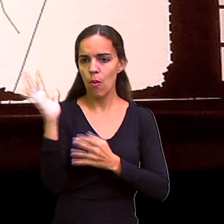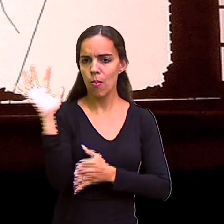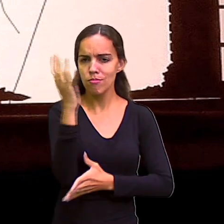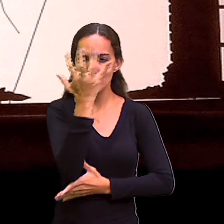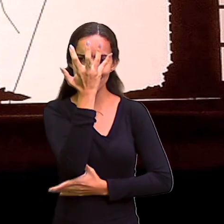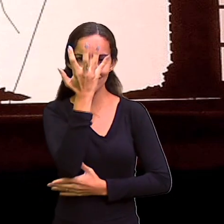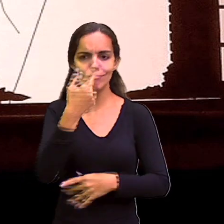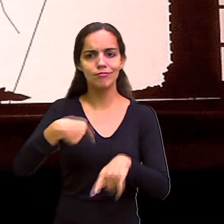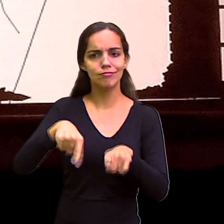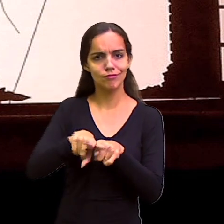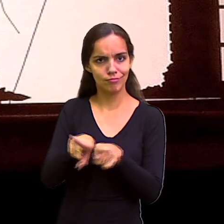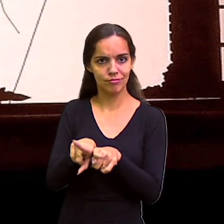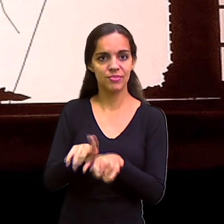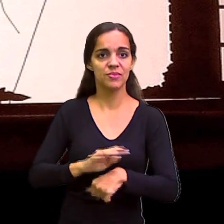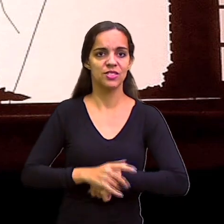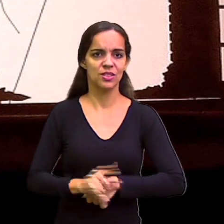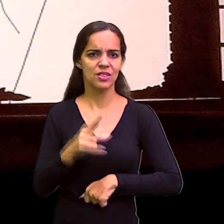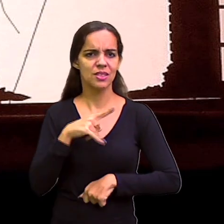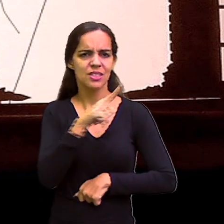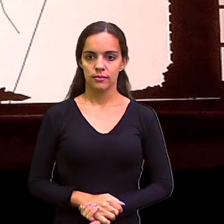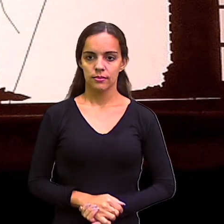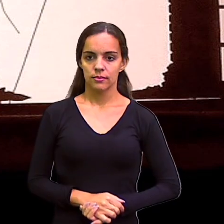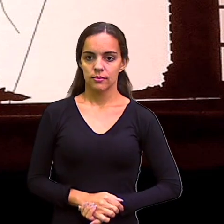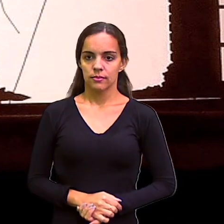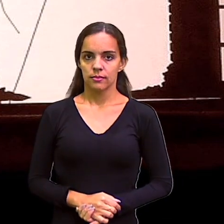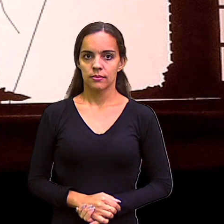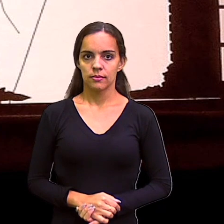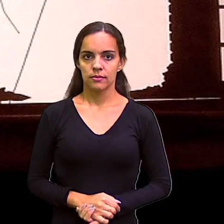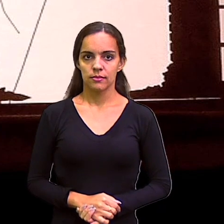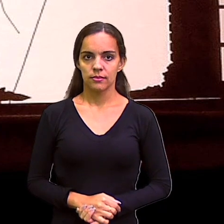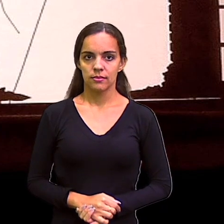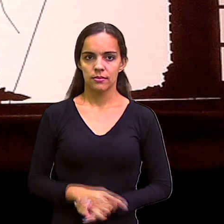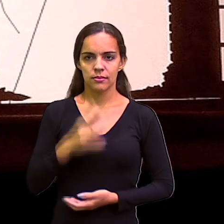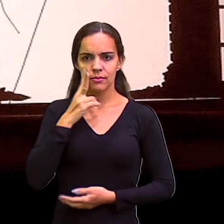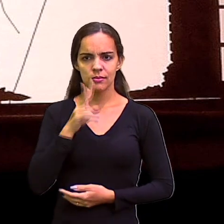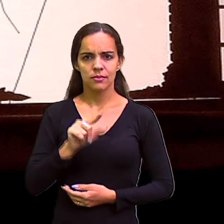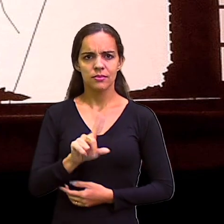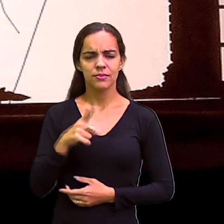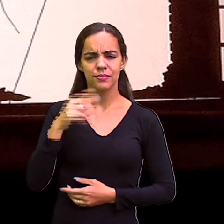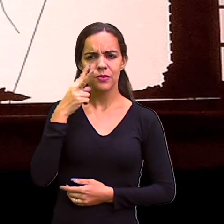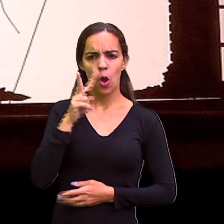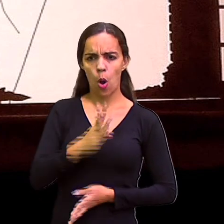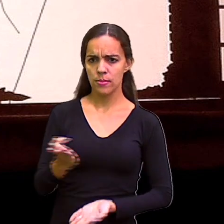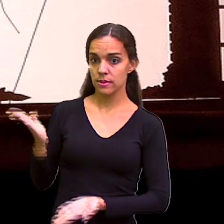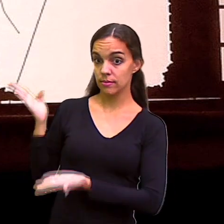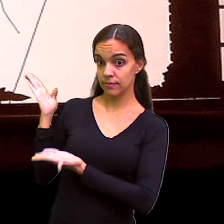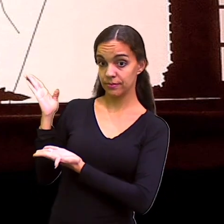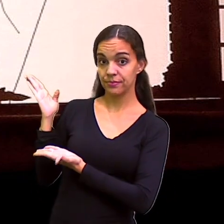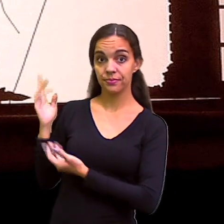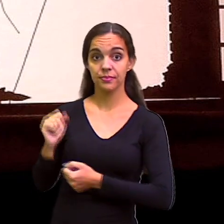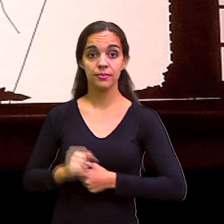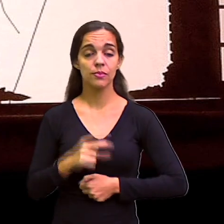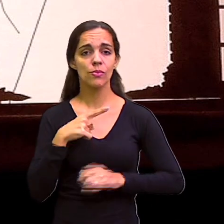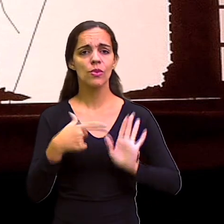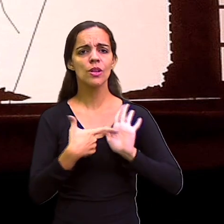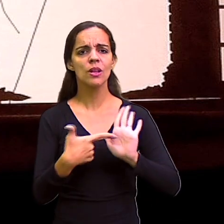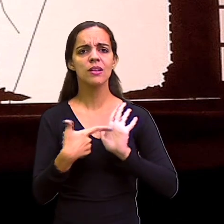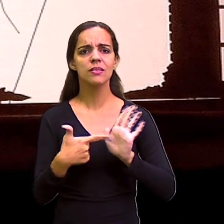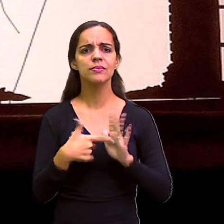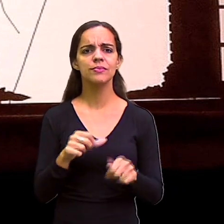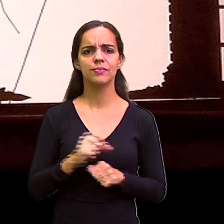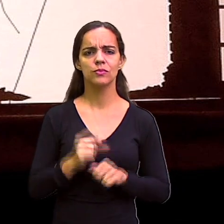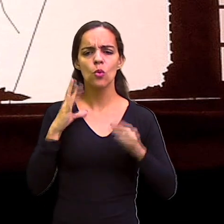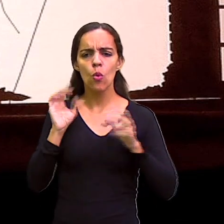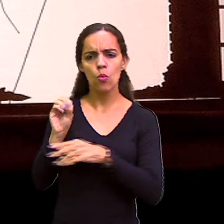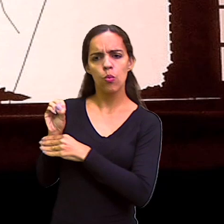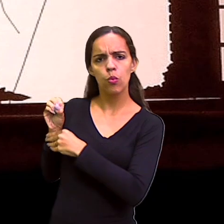suas técnicas são relativamente. Observe o slide. Através de uma tela branca, onde um foco